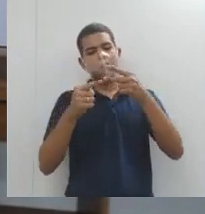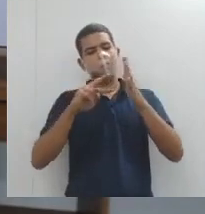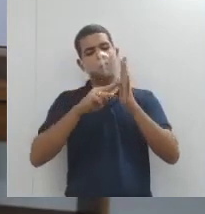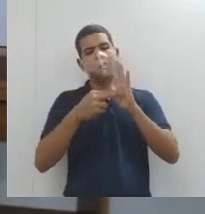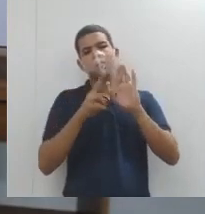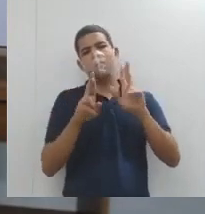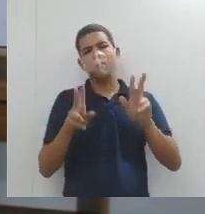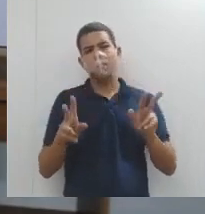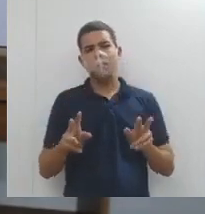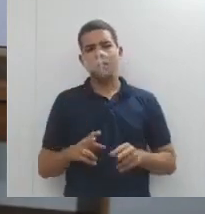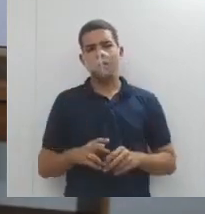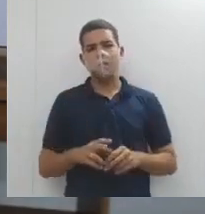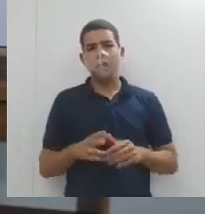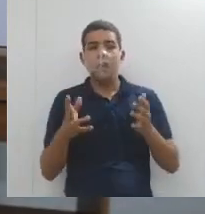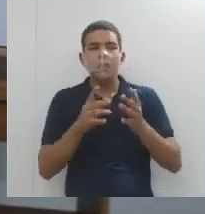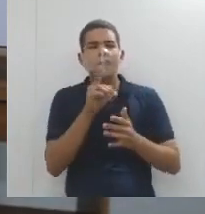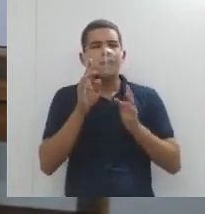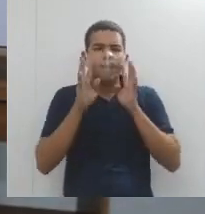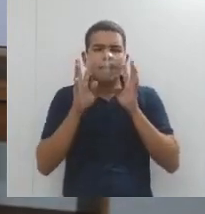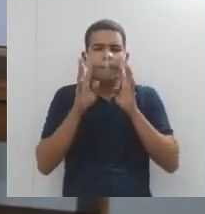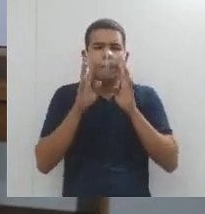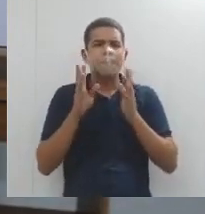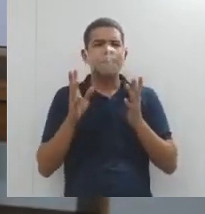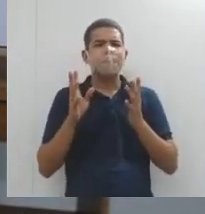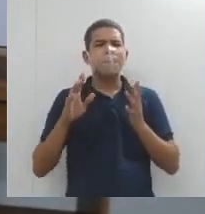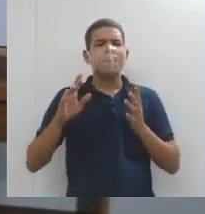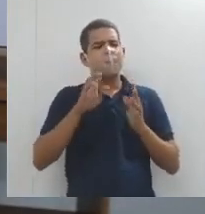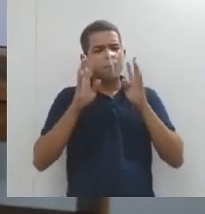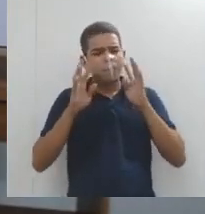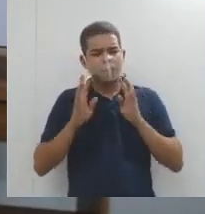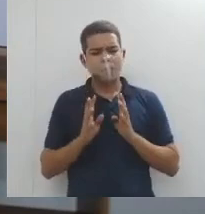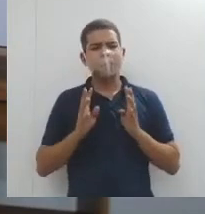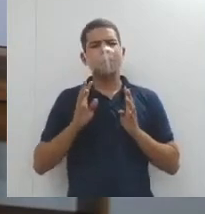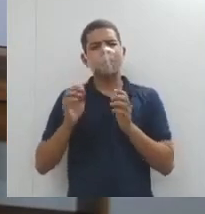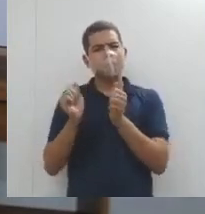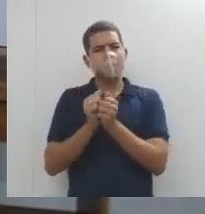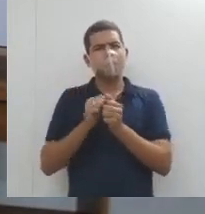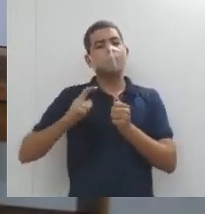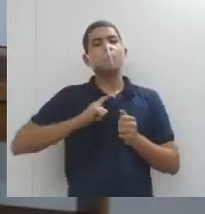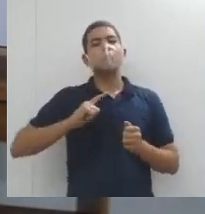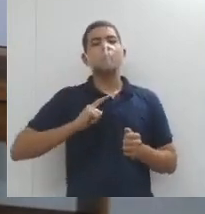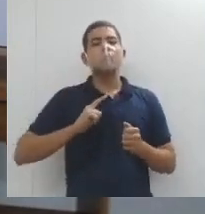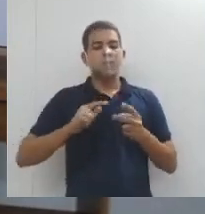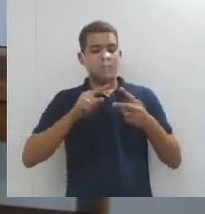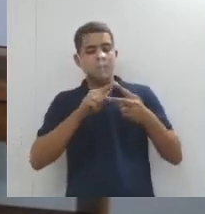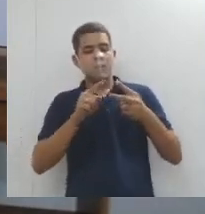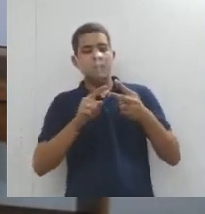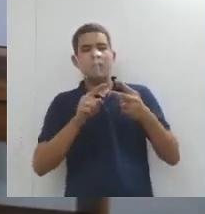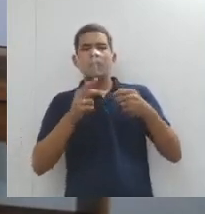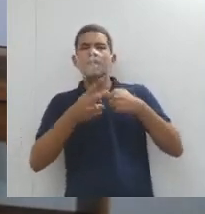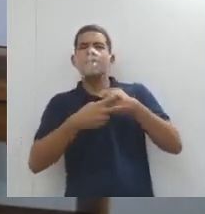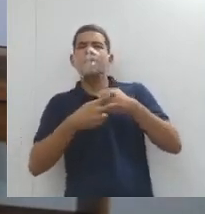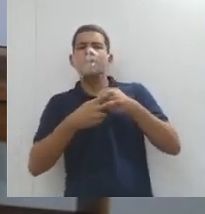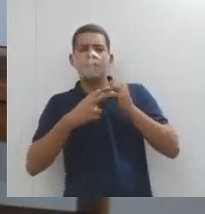já agora para isso, porque vocês vão observar comigo que, mudando o sentido do verbo, muda